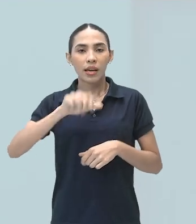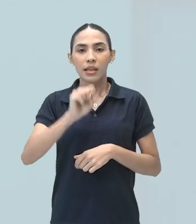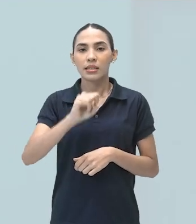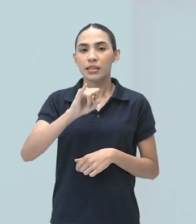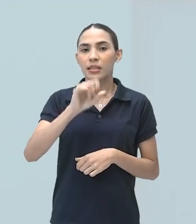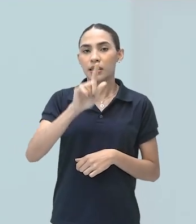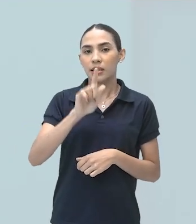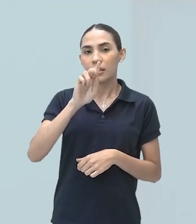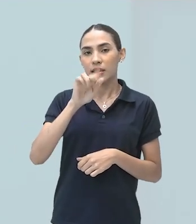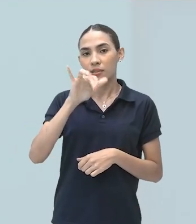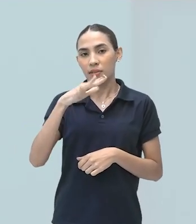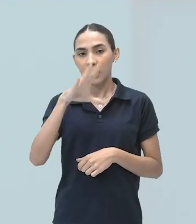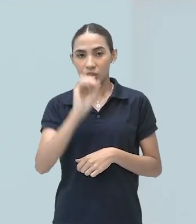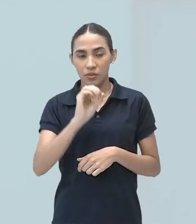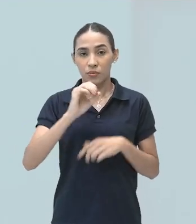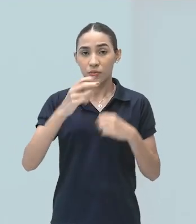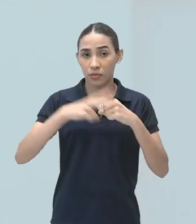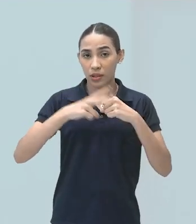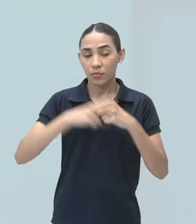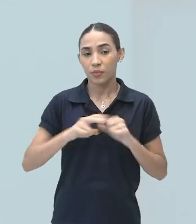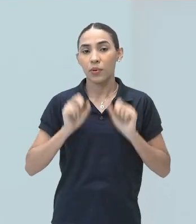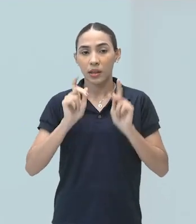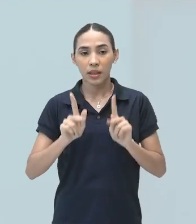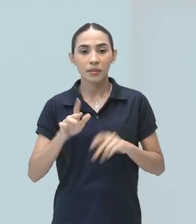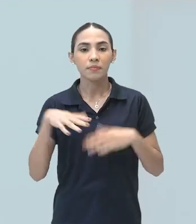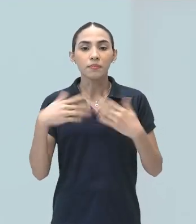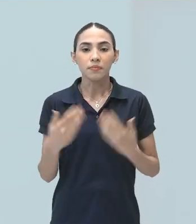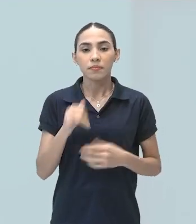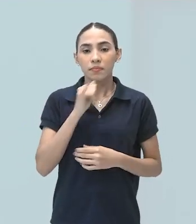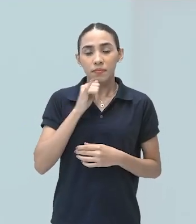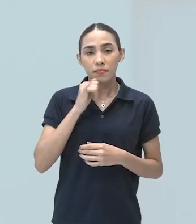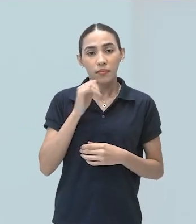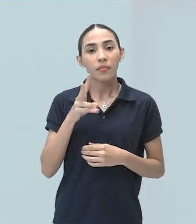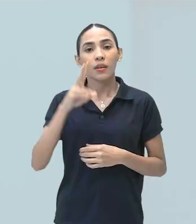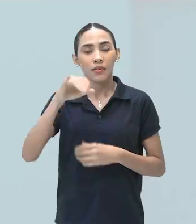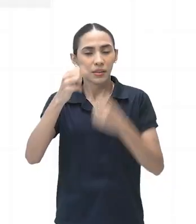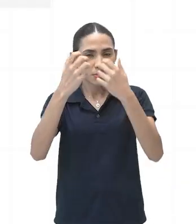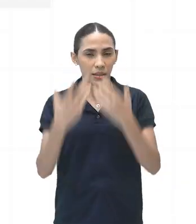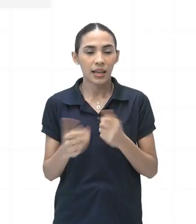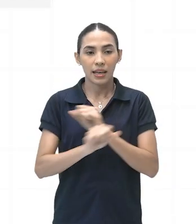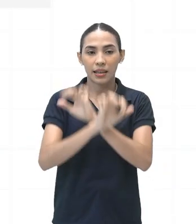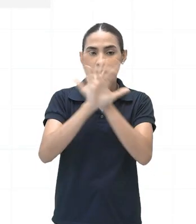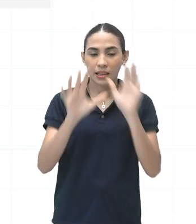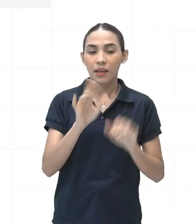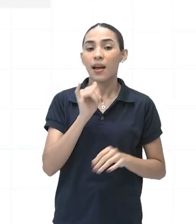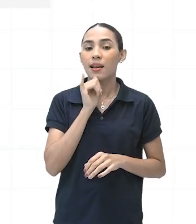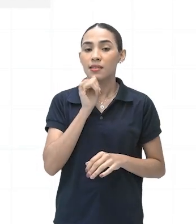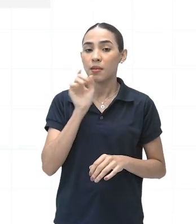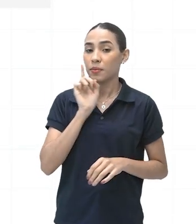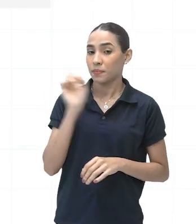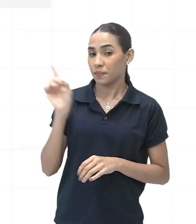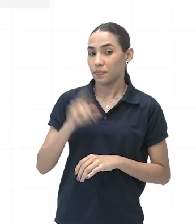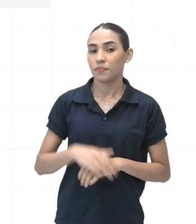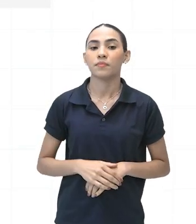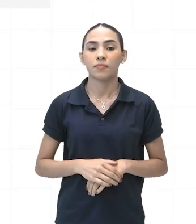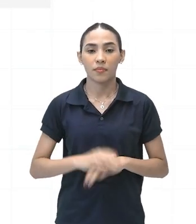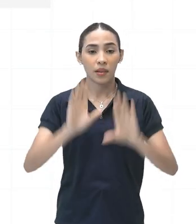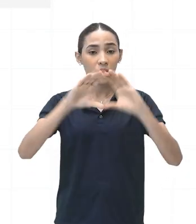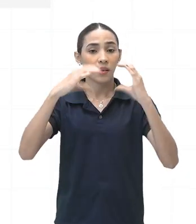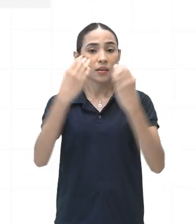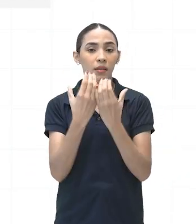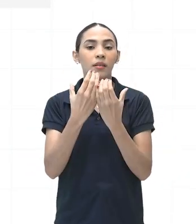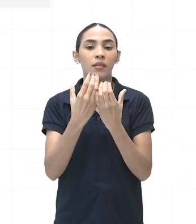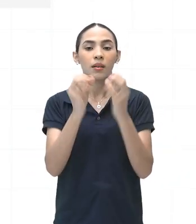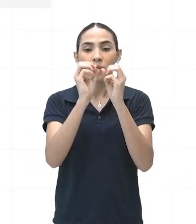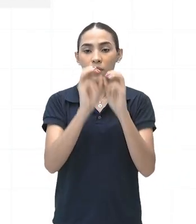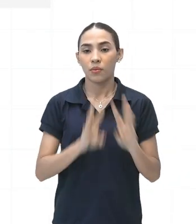significativos, ok? E aí, então, o exemplo vai nos mostrar isso de maneira mais clara. Vamos a ele, olhem só. A Conferência